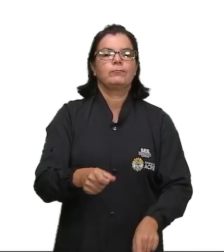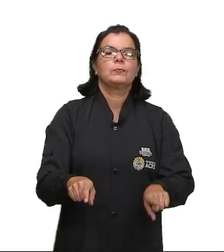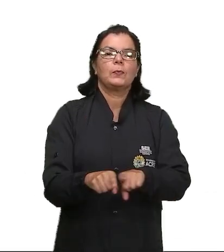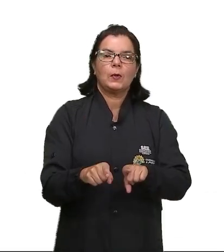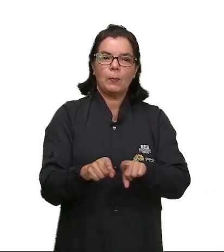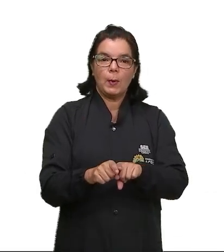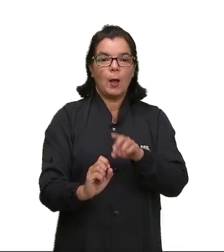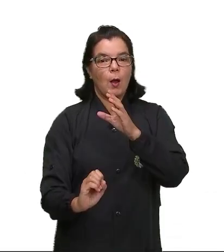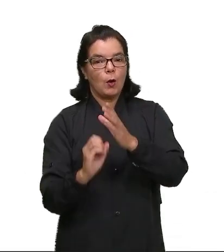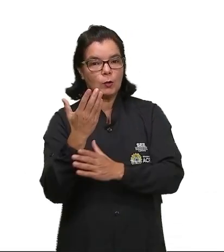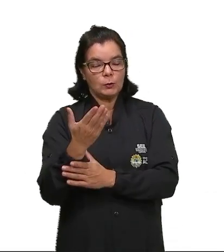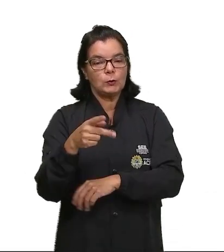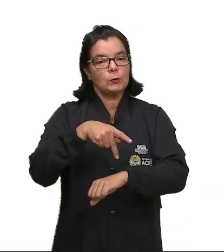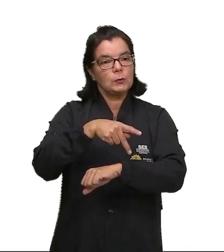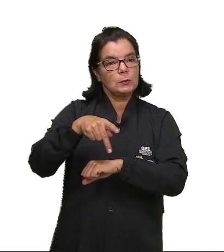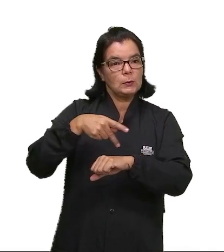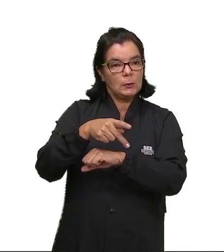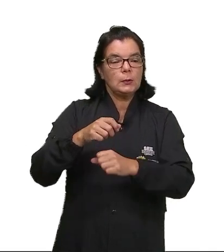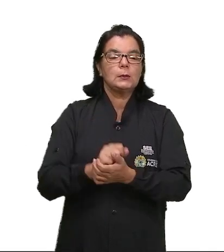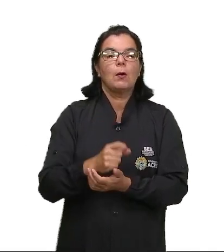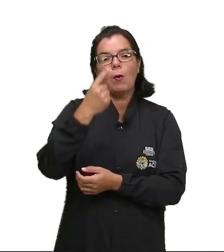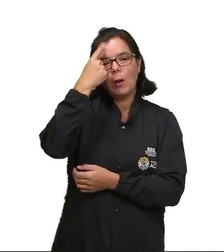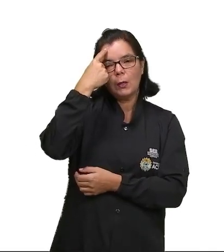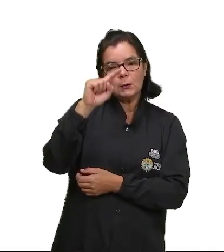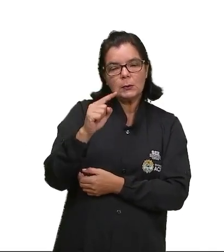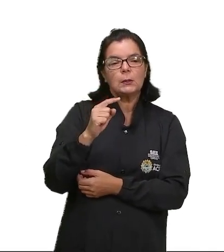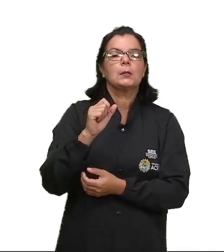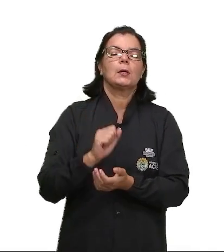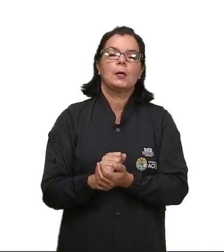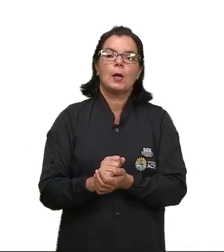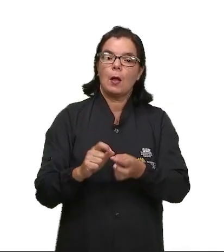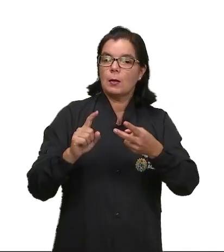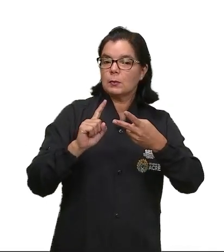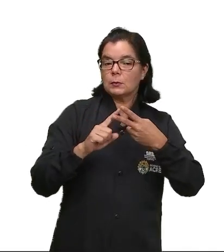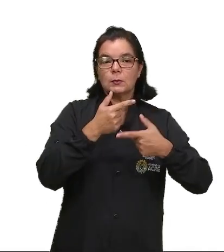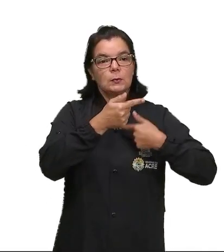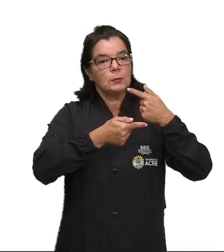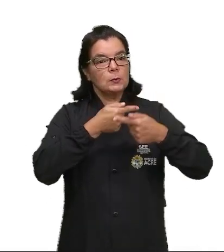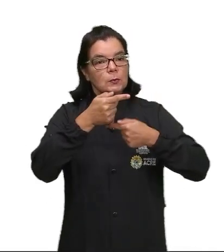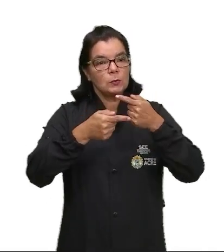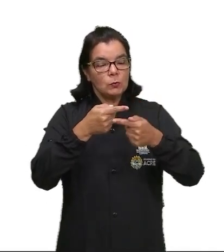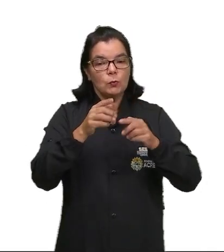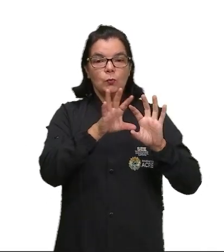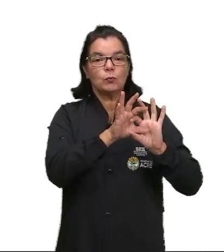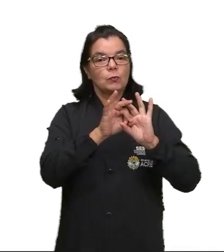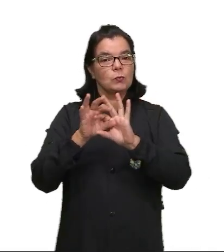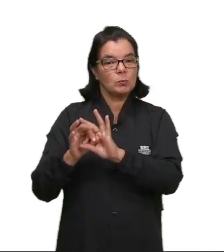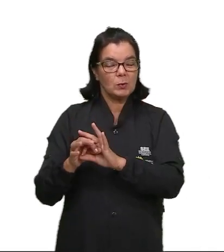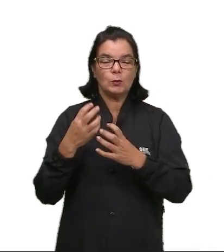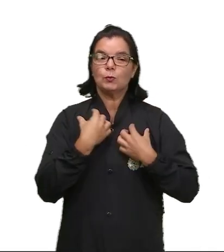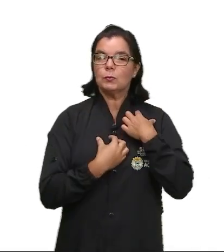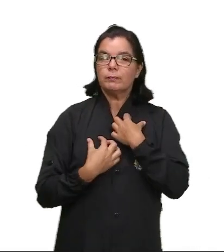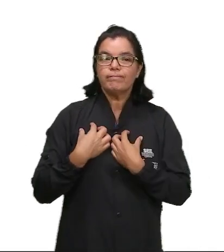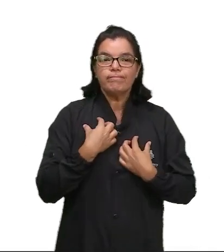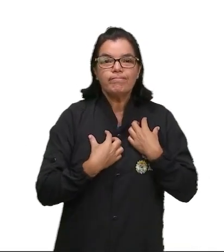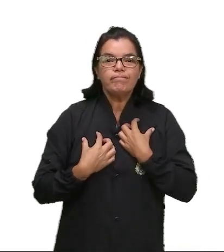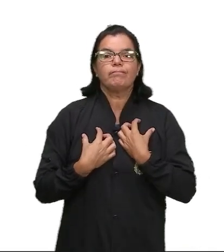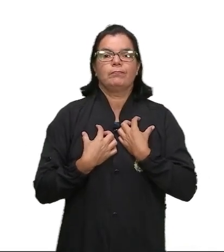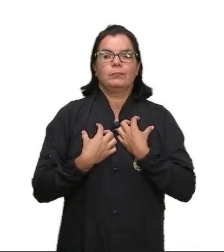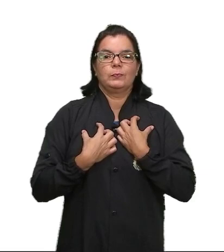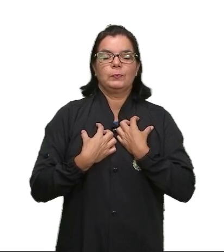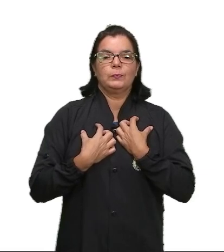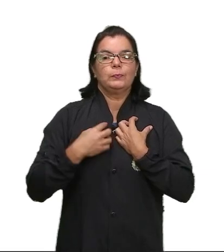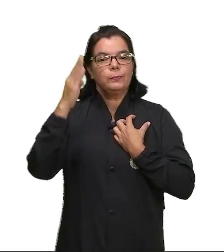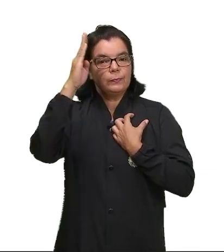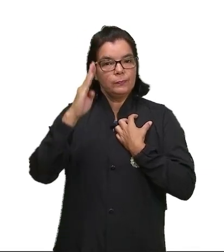que aconteceu no país. Então a ideia é que a segunda geração ela vai estar num contexto muito de desespero, né?